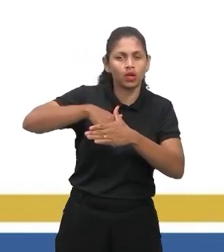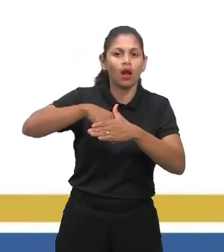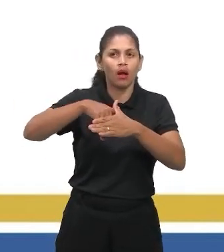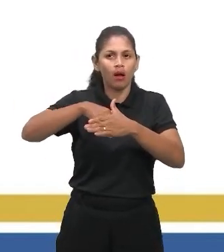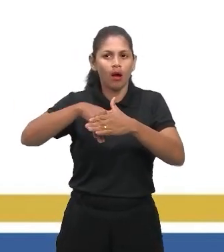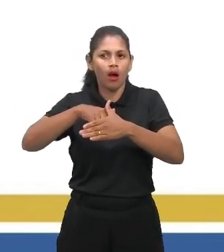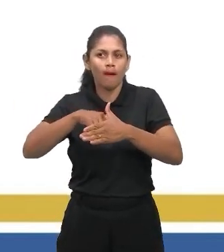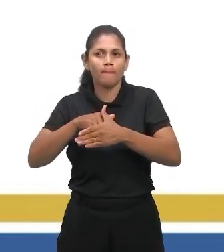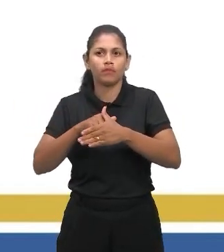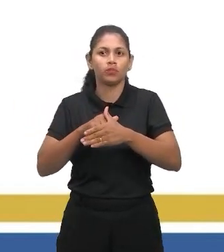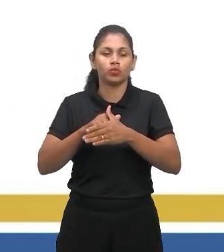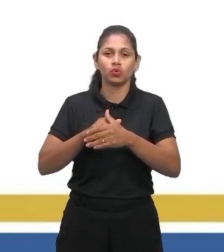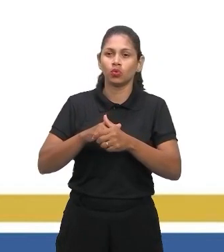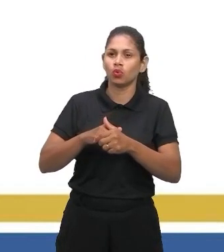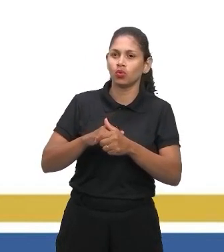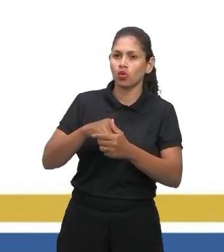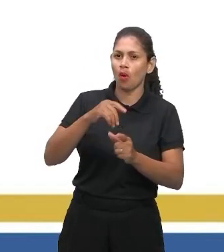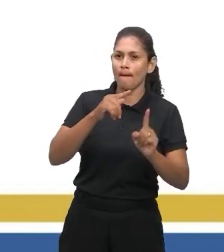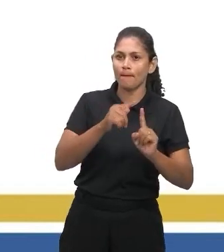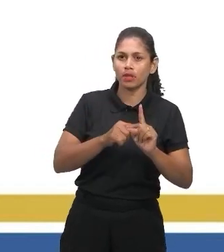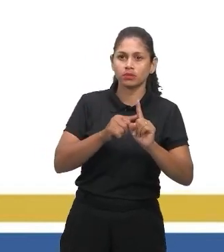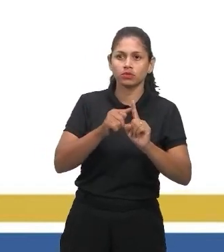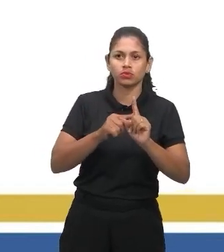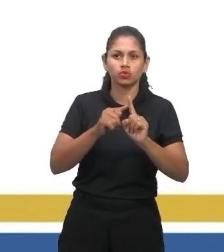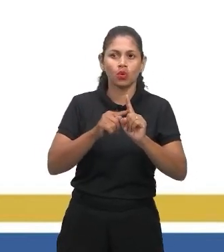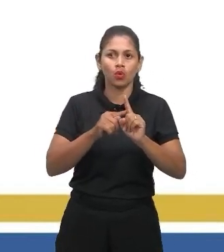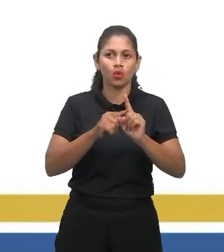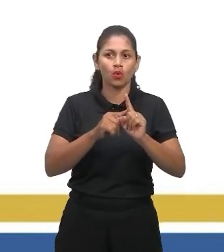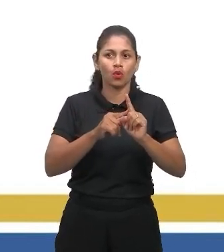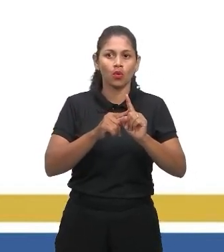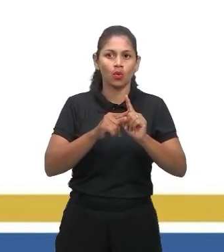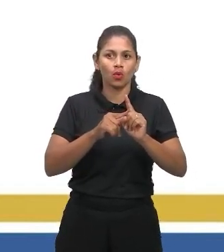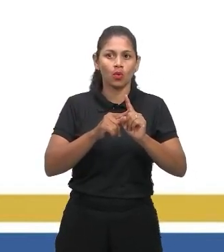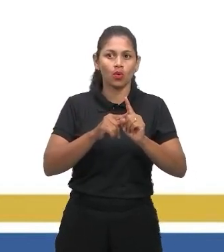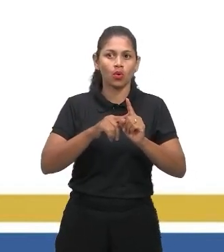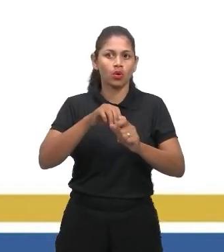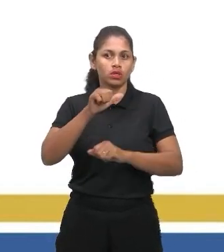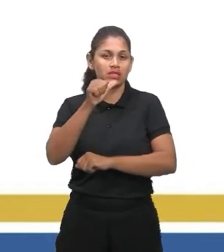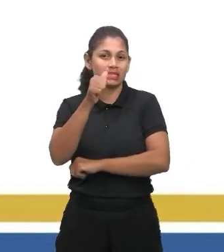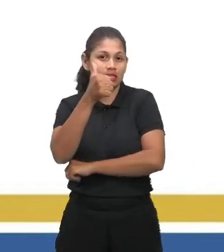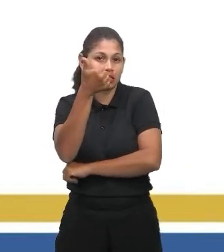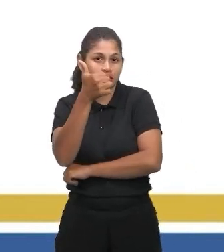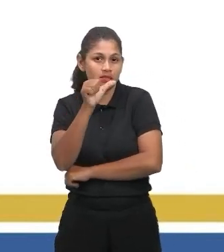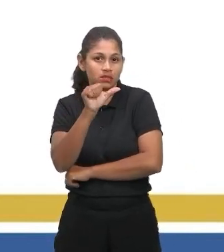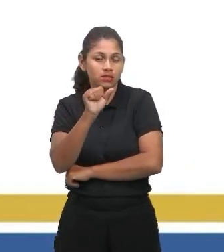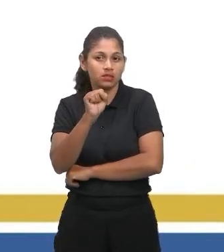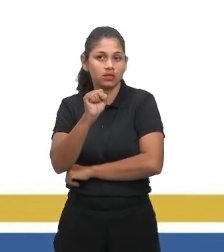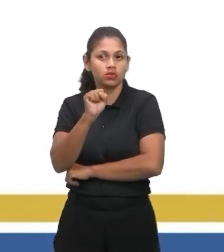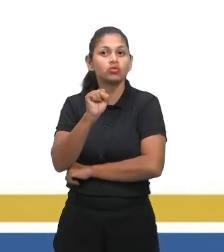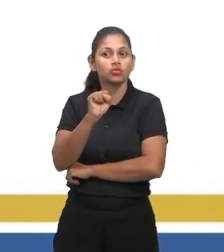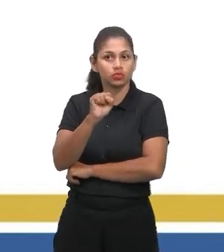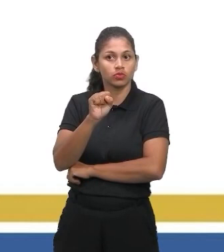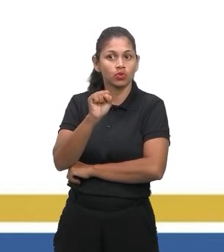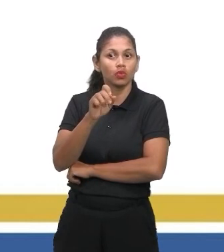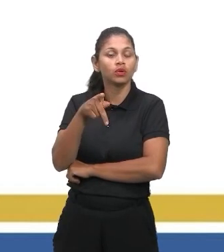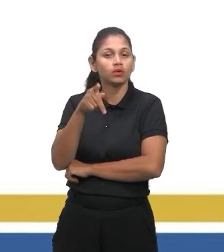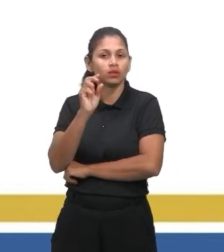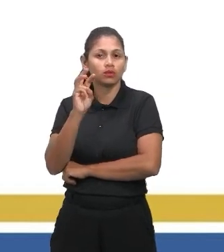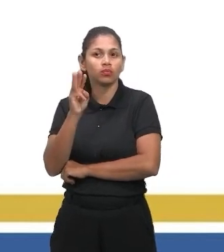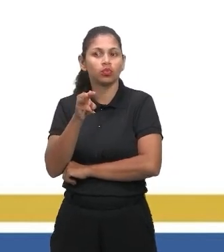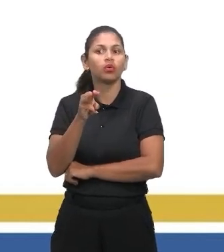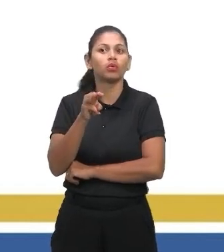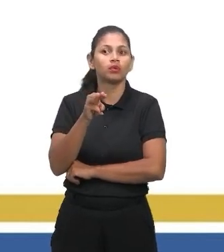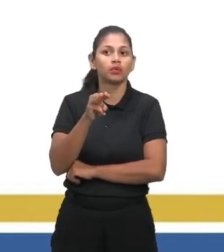da bola em metros por segundo. Beleza, então eu vou pegar o quê? 18 km por hora. Quero sair para metros por segundo, eu vou dividir